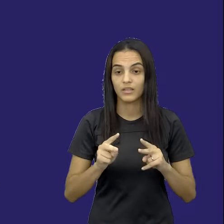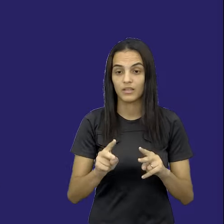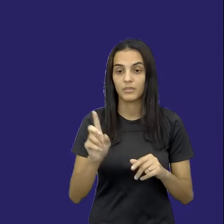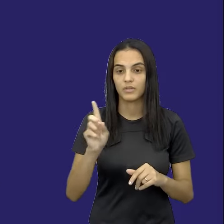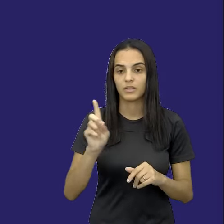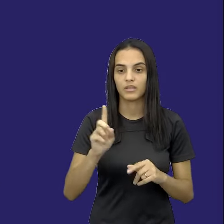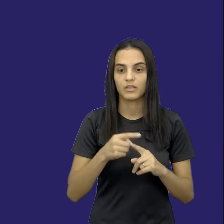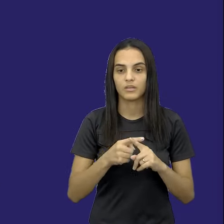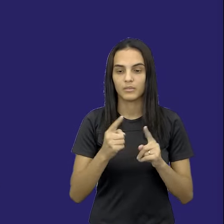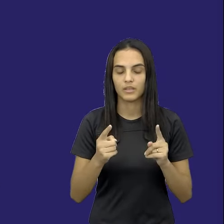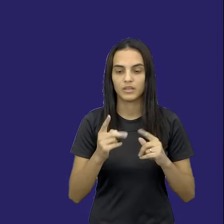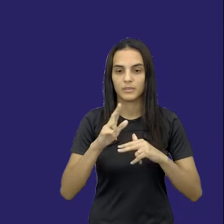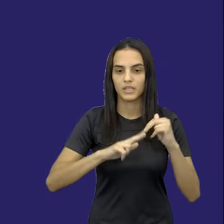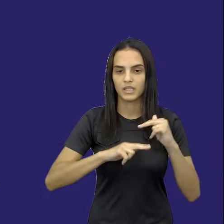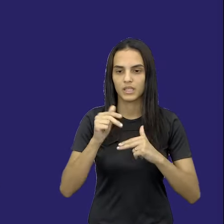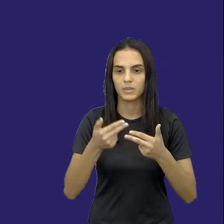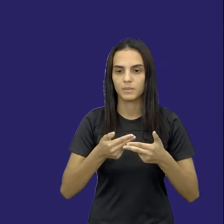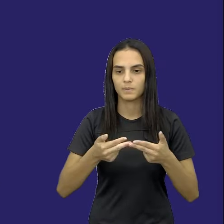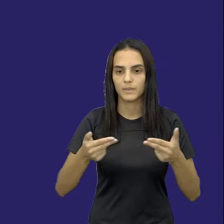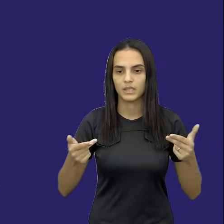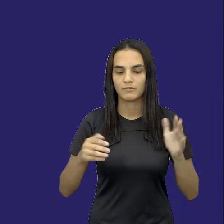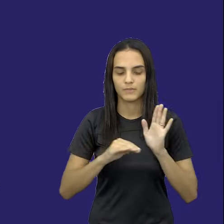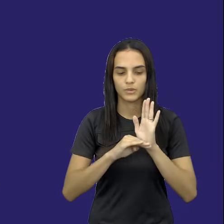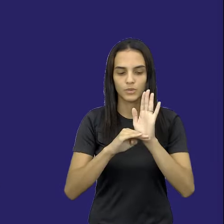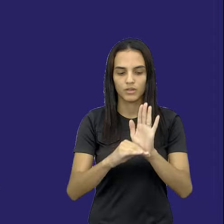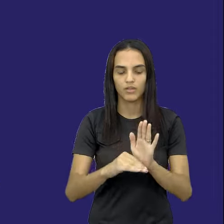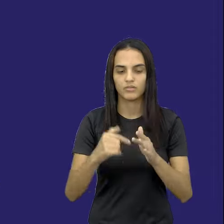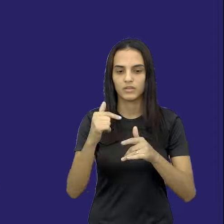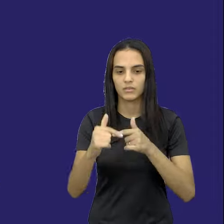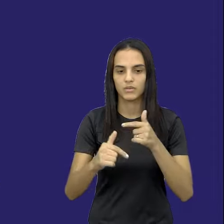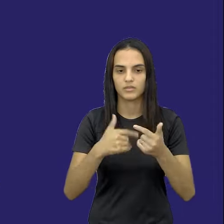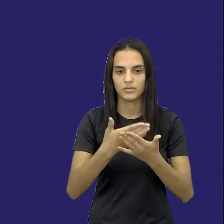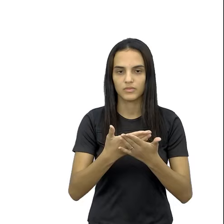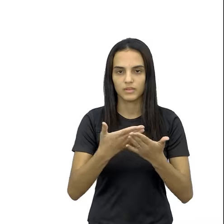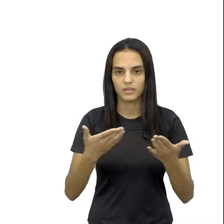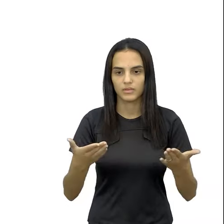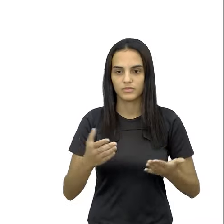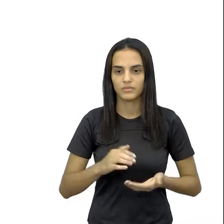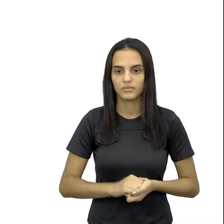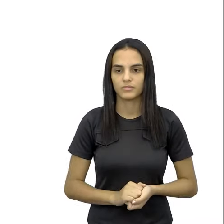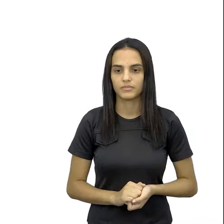material aí para apoiar o trabalho de vocês.